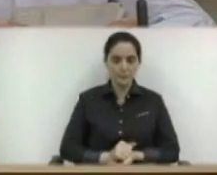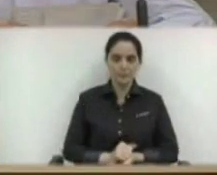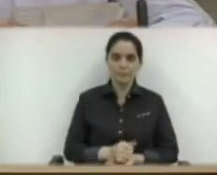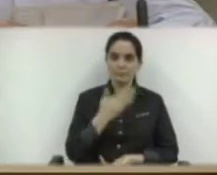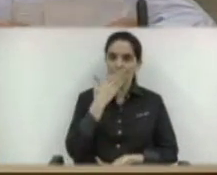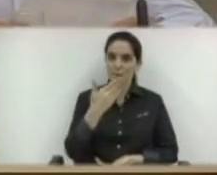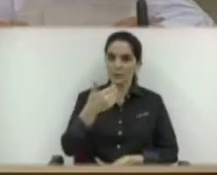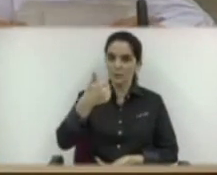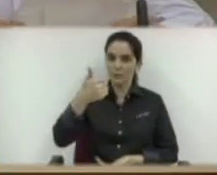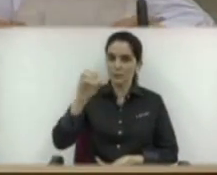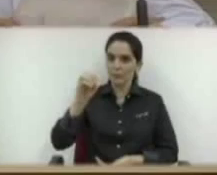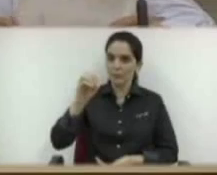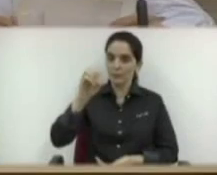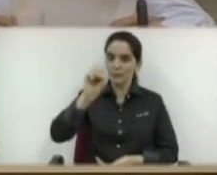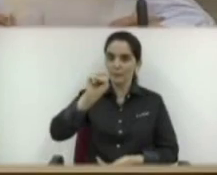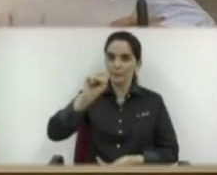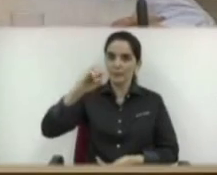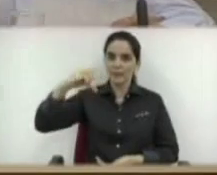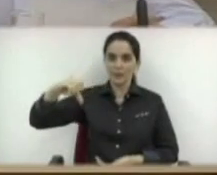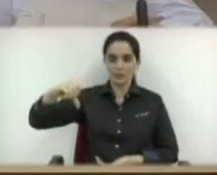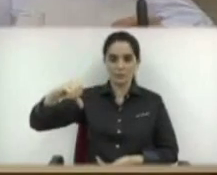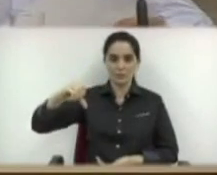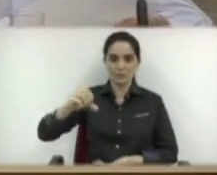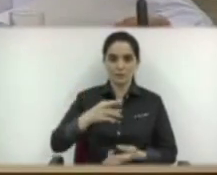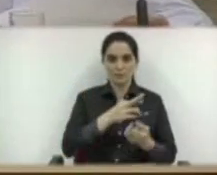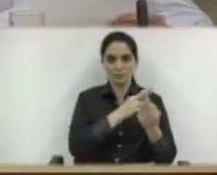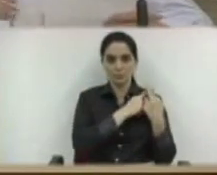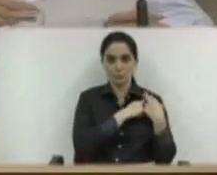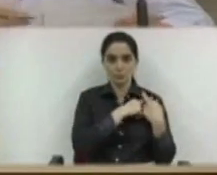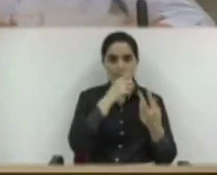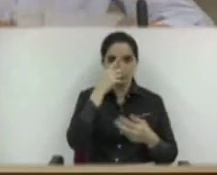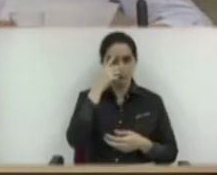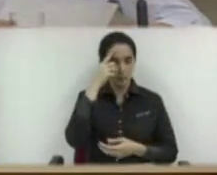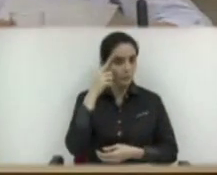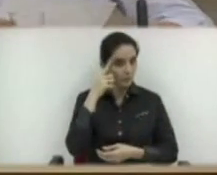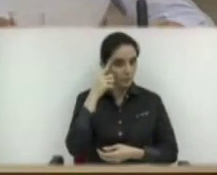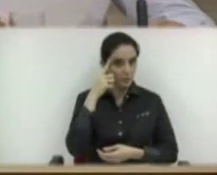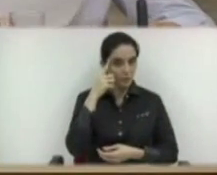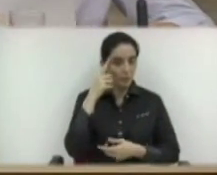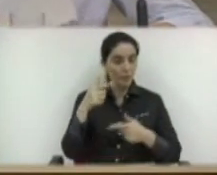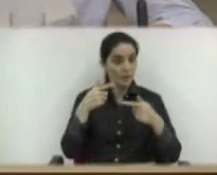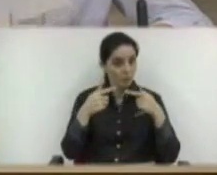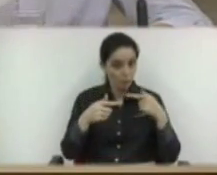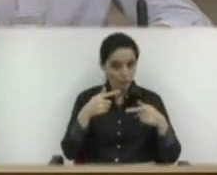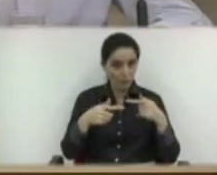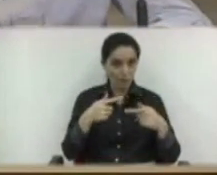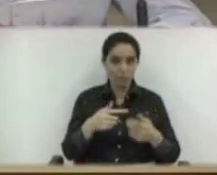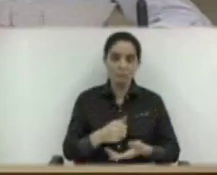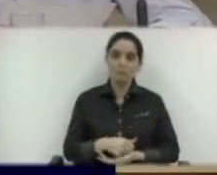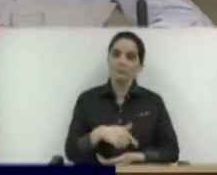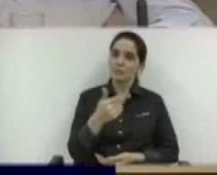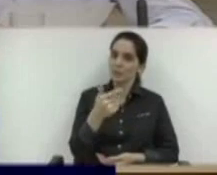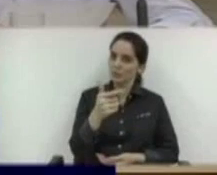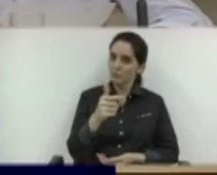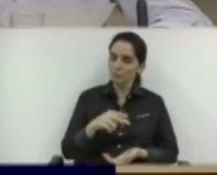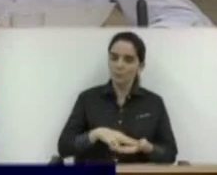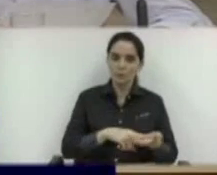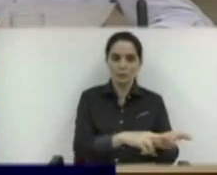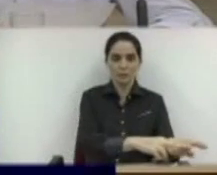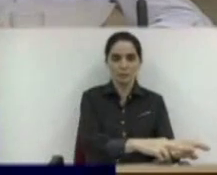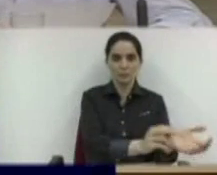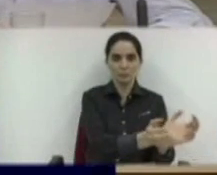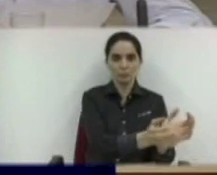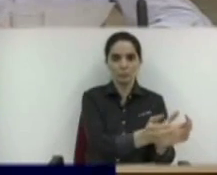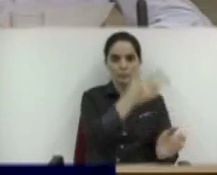Requerimento 1089. Autor, vereador Wilson Nunes Cerqueira. Requerimento número 1089 em discussão. Não havendo, encaminhe-se